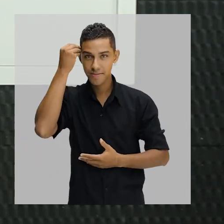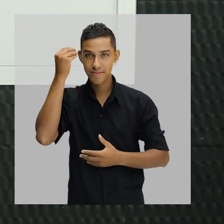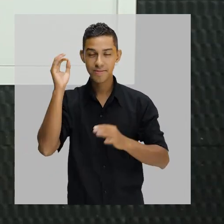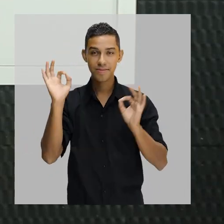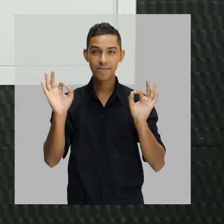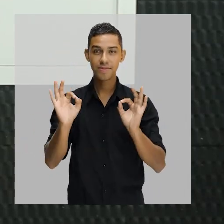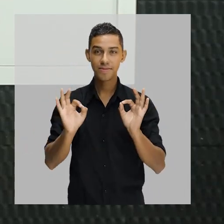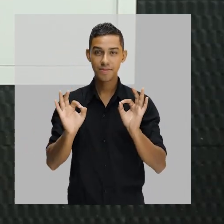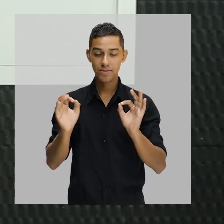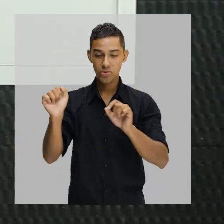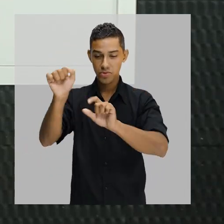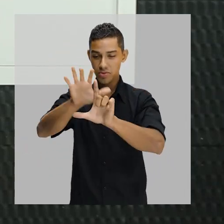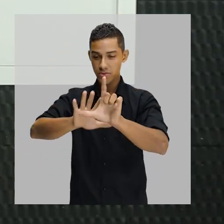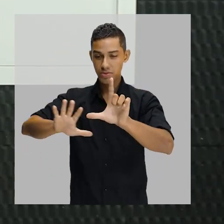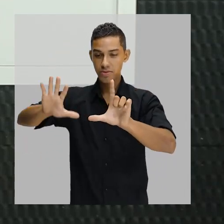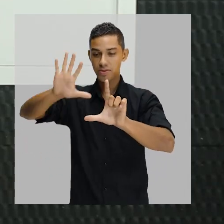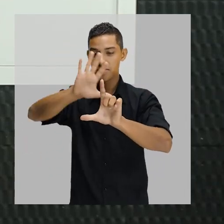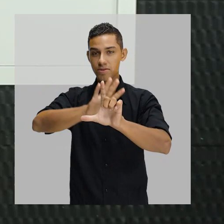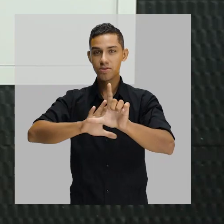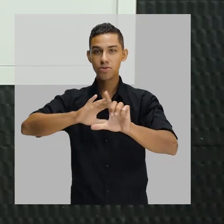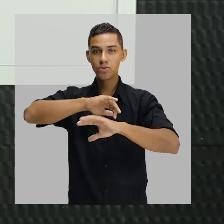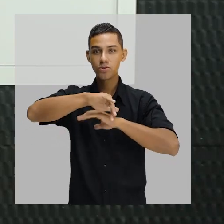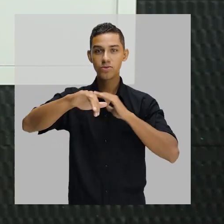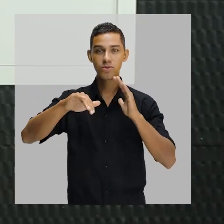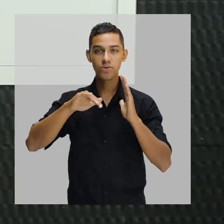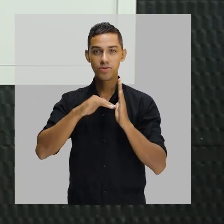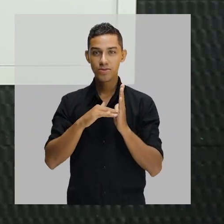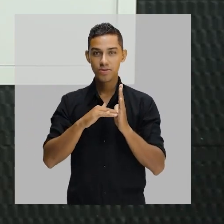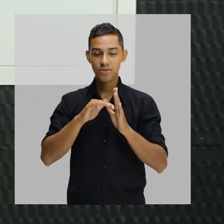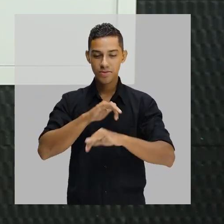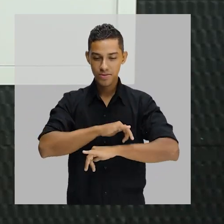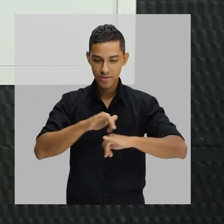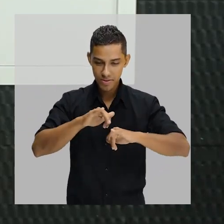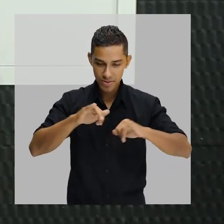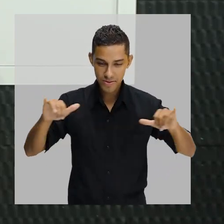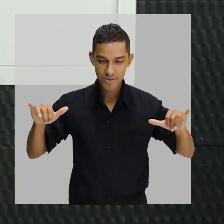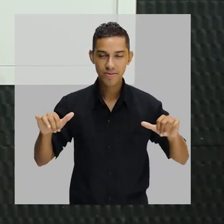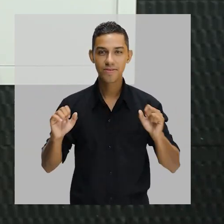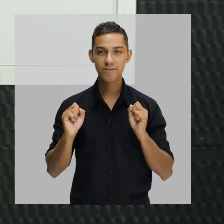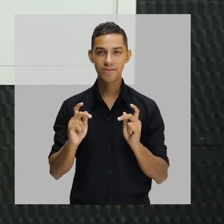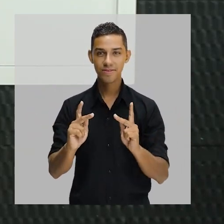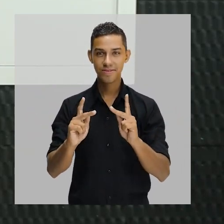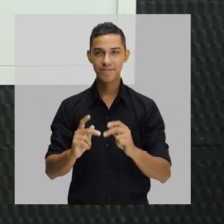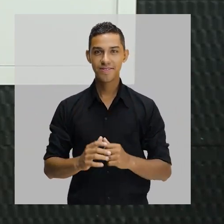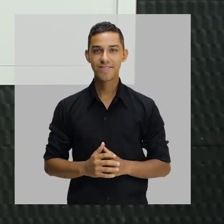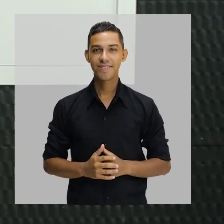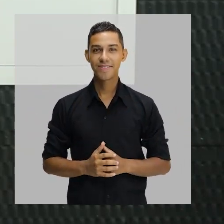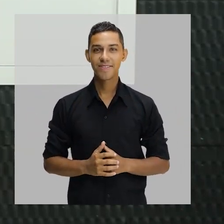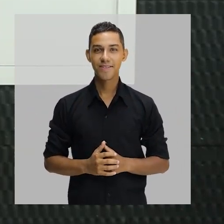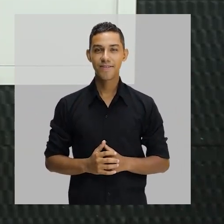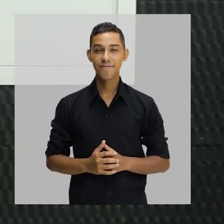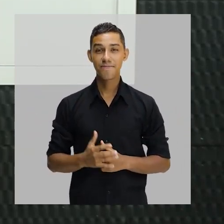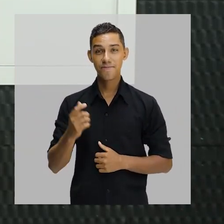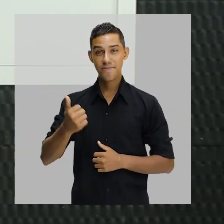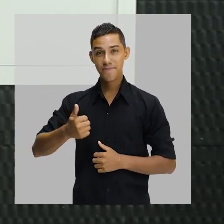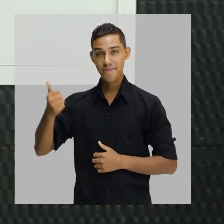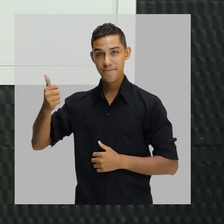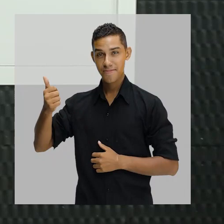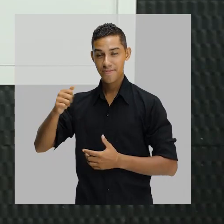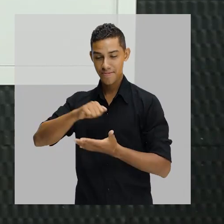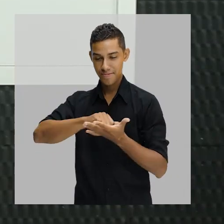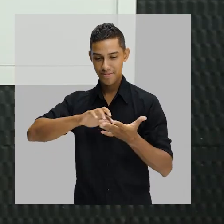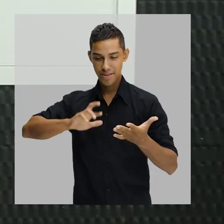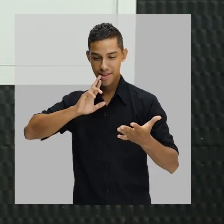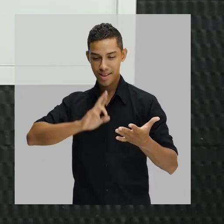Gonçalves Dias vocês têm todas essas informações, tá certo? Então, vamos para a primeira questão, né? Para a questão